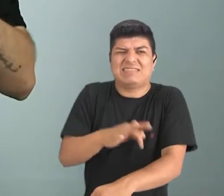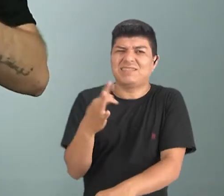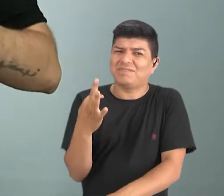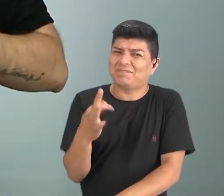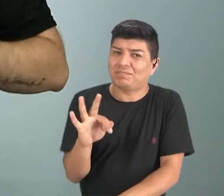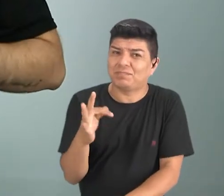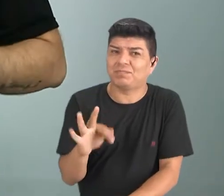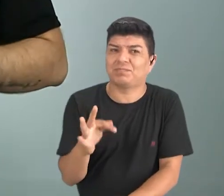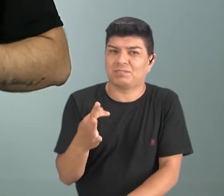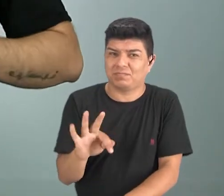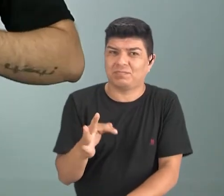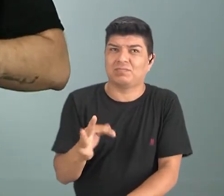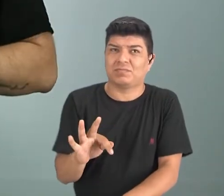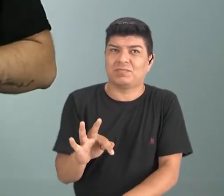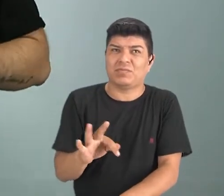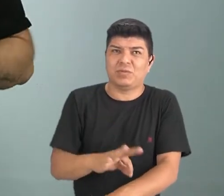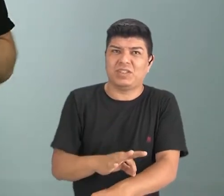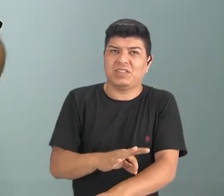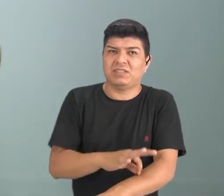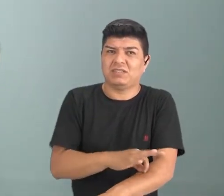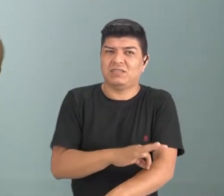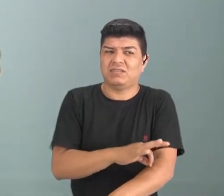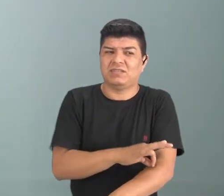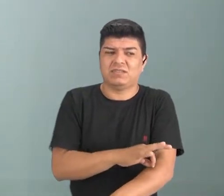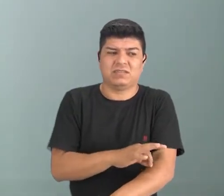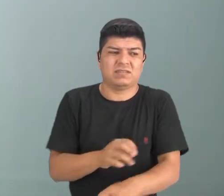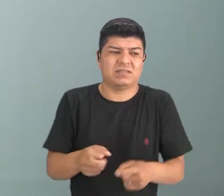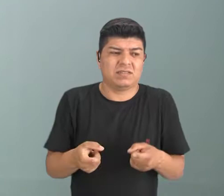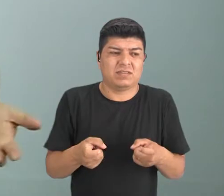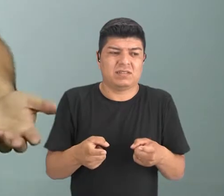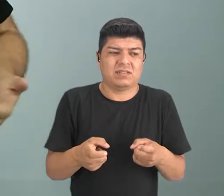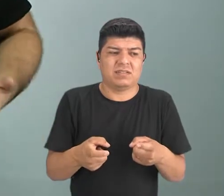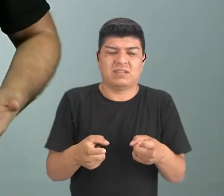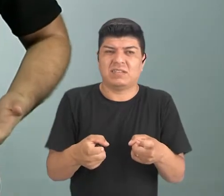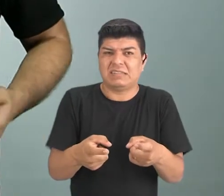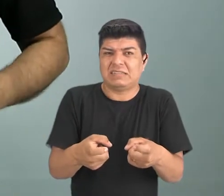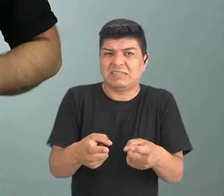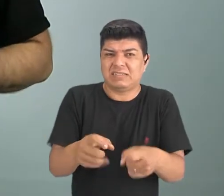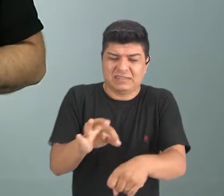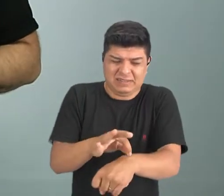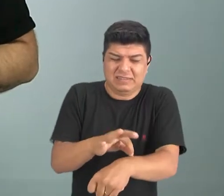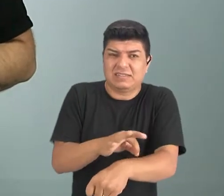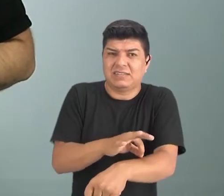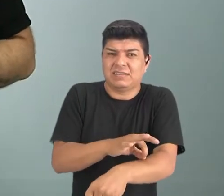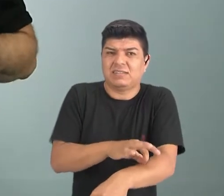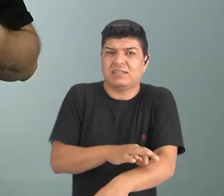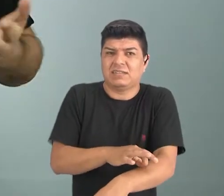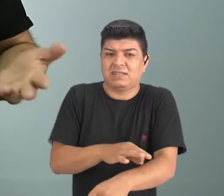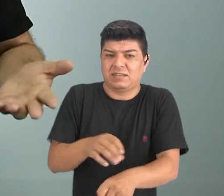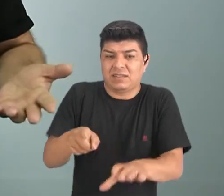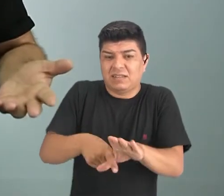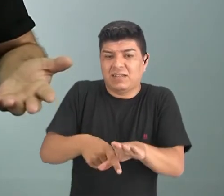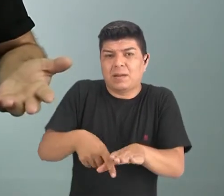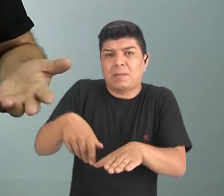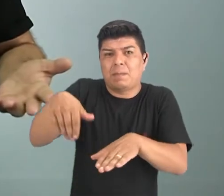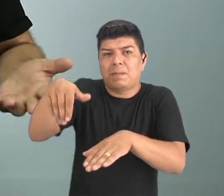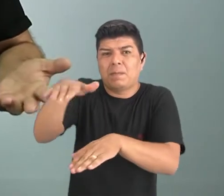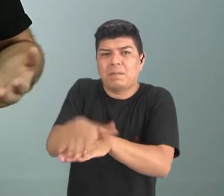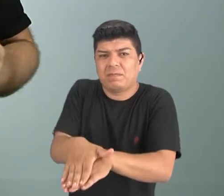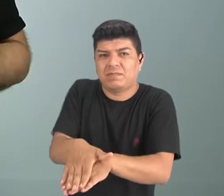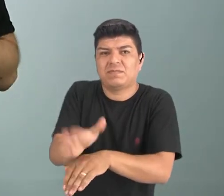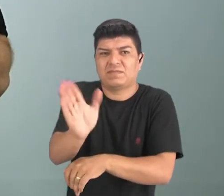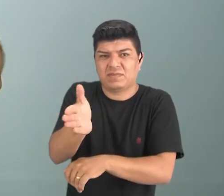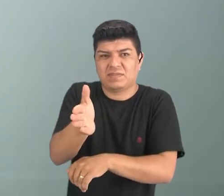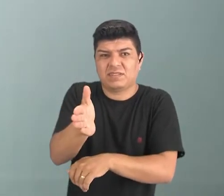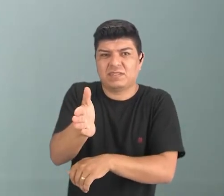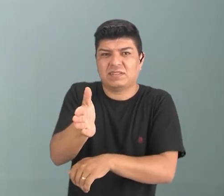alguma formiga? Ou, sem querer, pisou no formigueiro? Já viu como é que é, né?